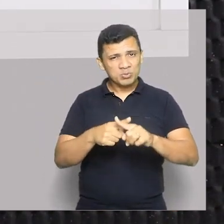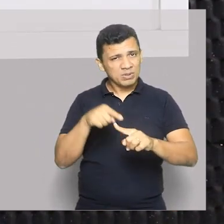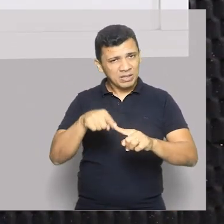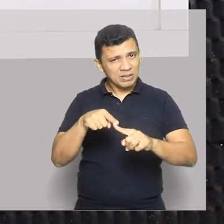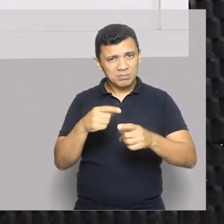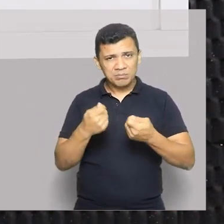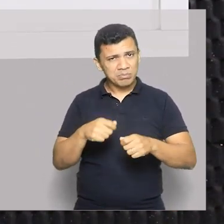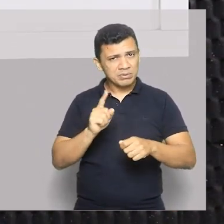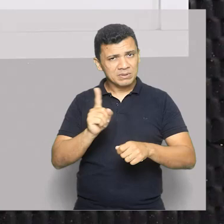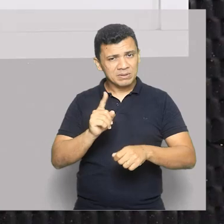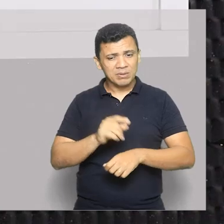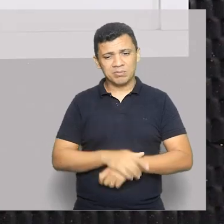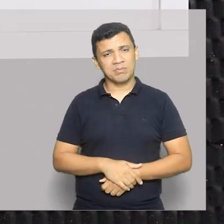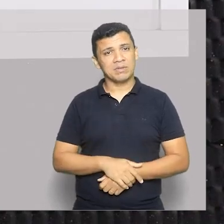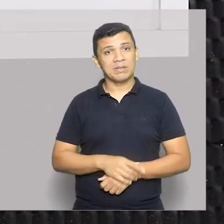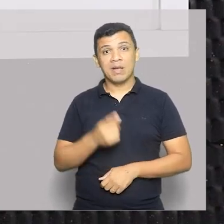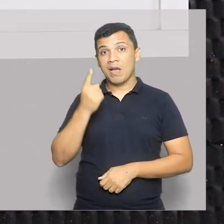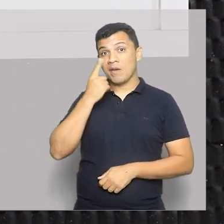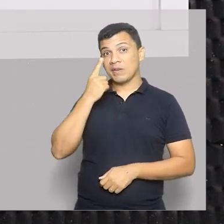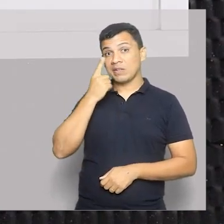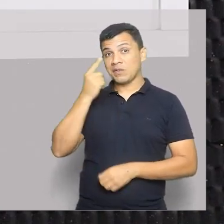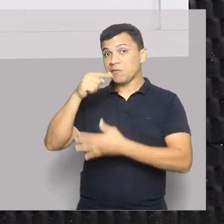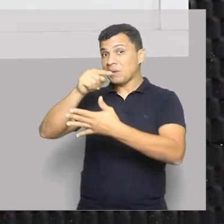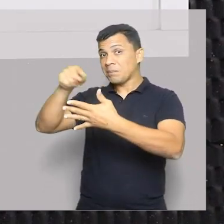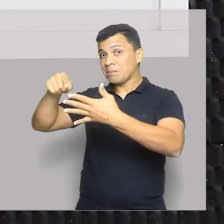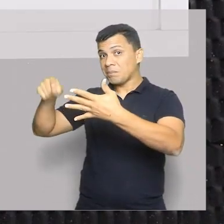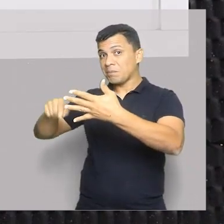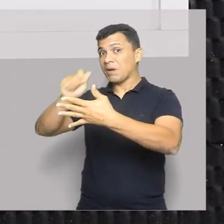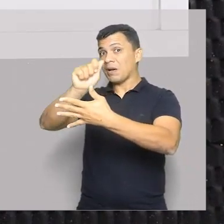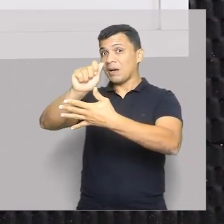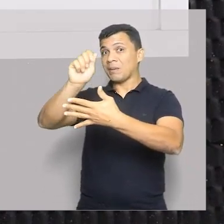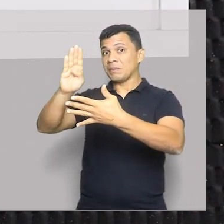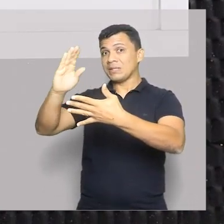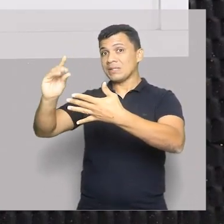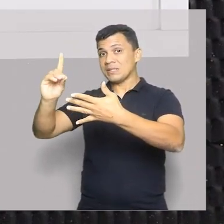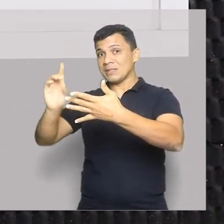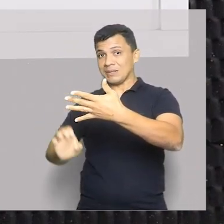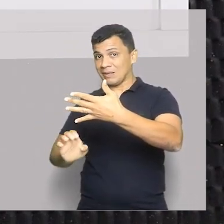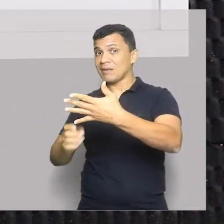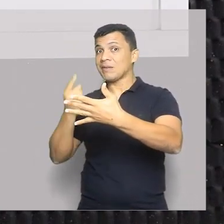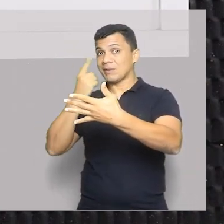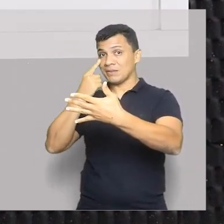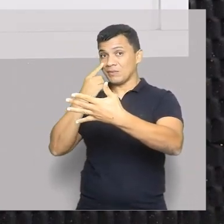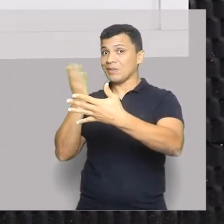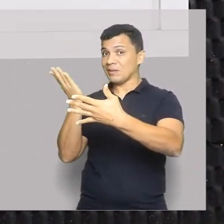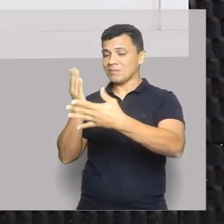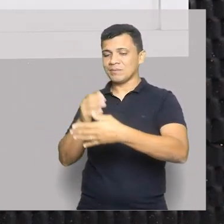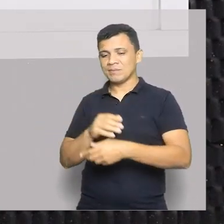ele não aparece assim. A gente tem que sempre dar uma olhada nas opções, para ver como é que tá. Beleza, turminha?